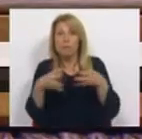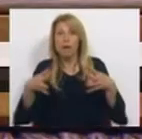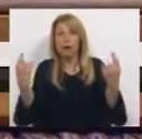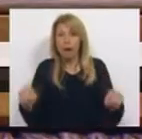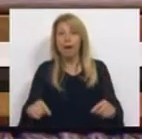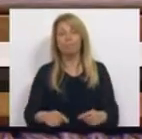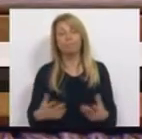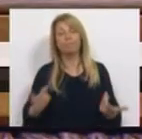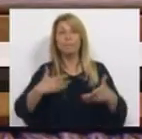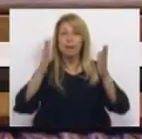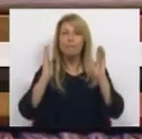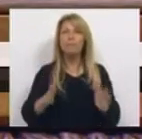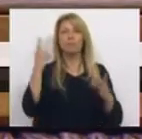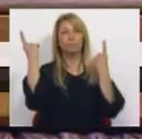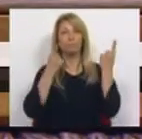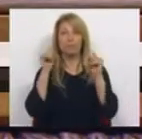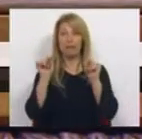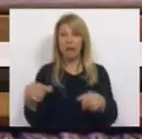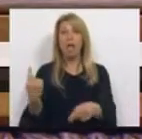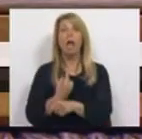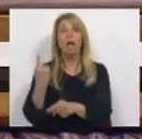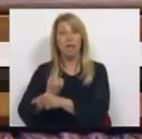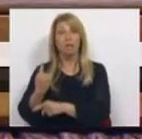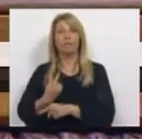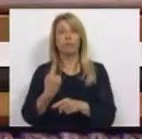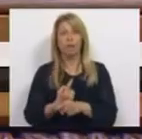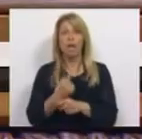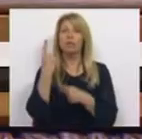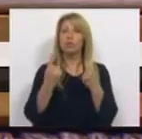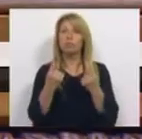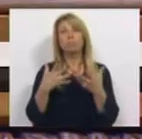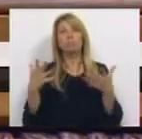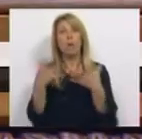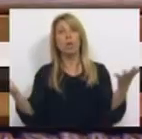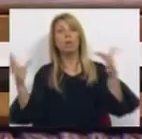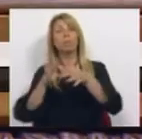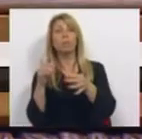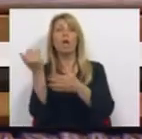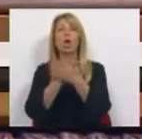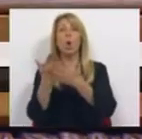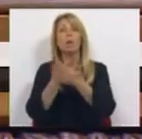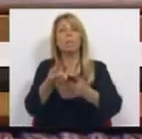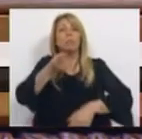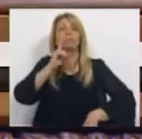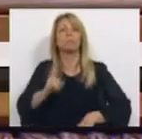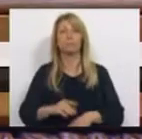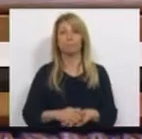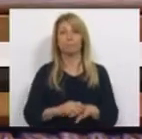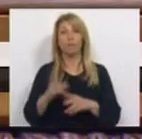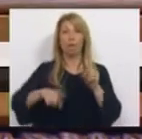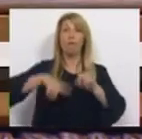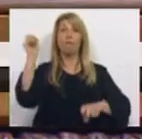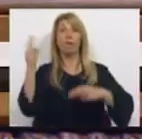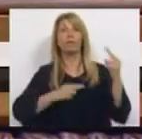É preciso ter em conta que estas atividades estão muitas vezes associadas à economia clandestina, à evasão fiscal,